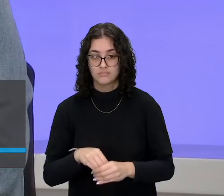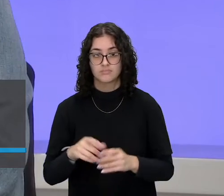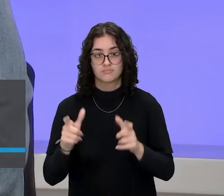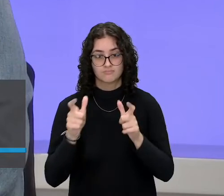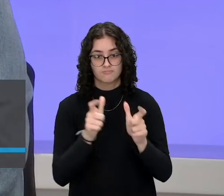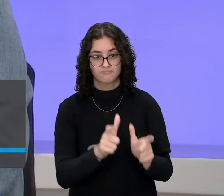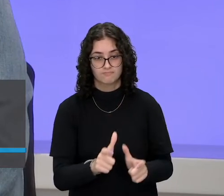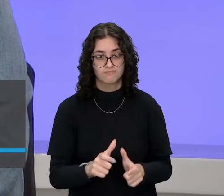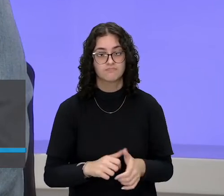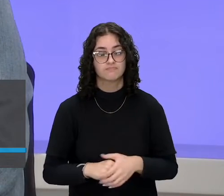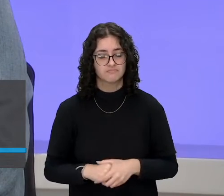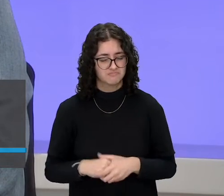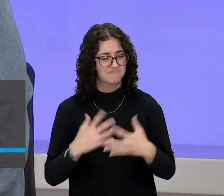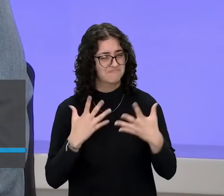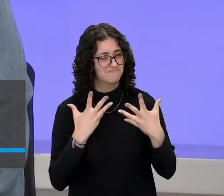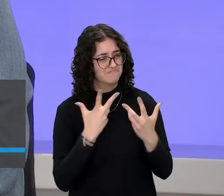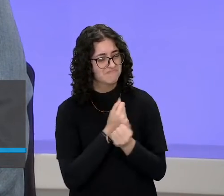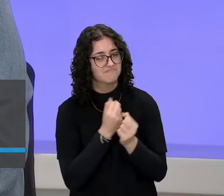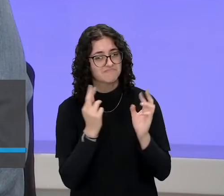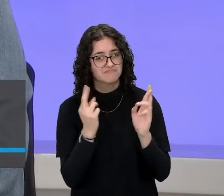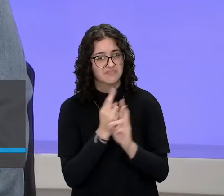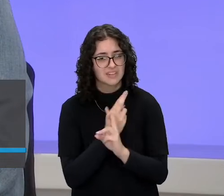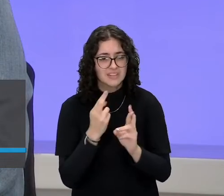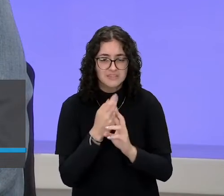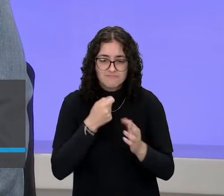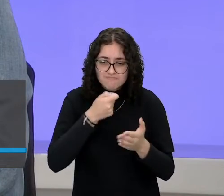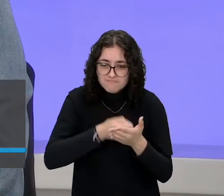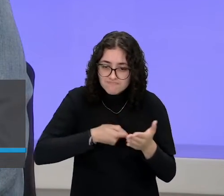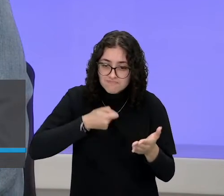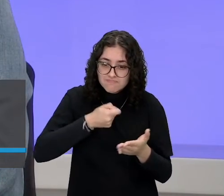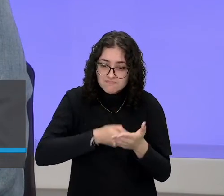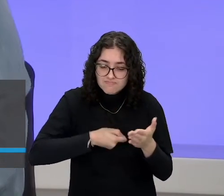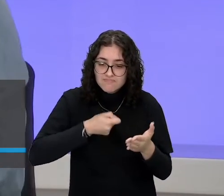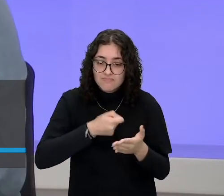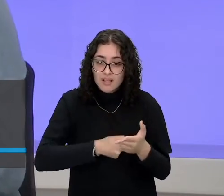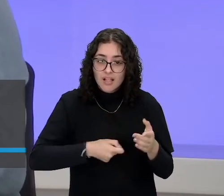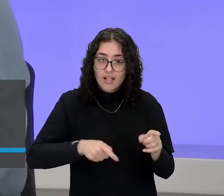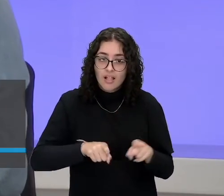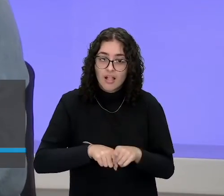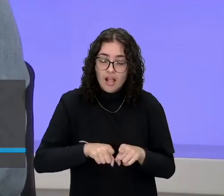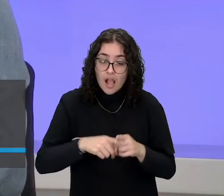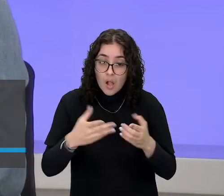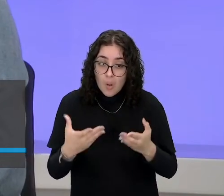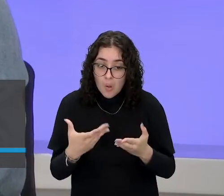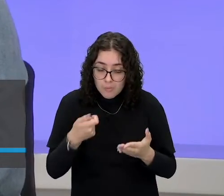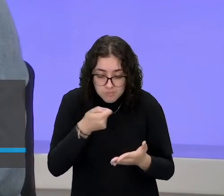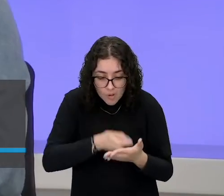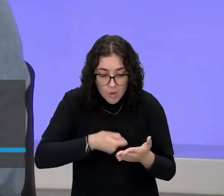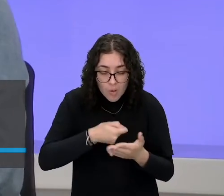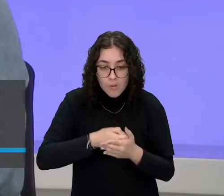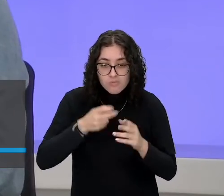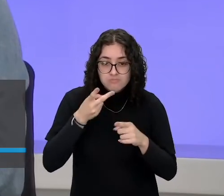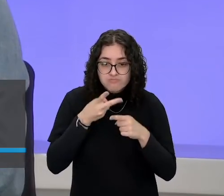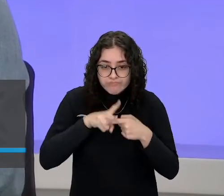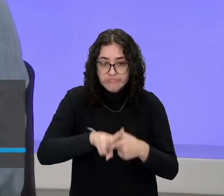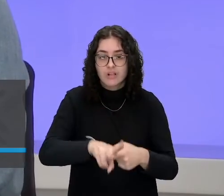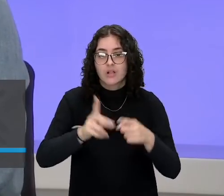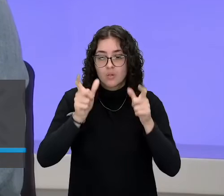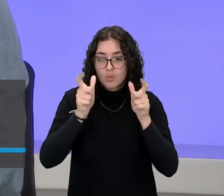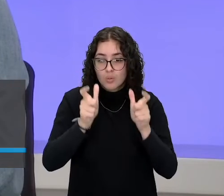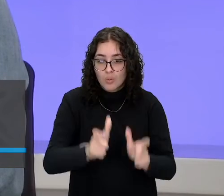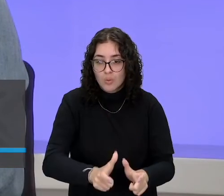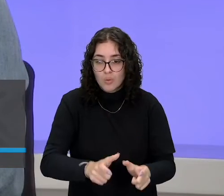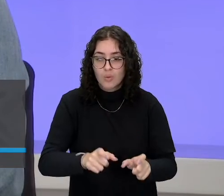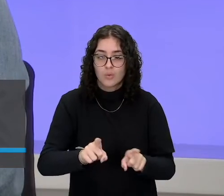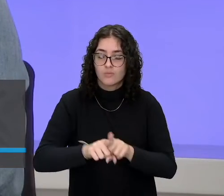que lindo essa relação de resistência e agora a resistência para conservar justamente tanto o local,